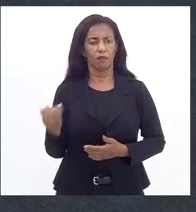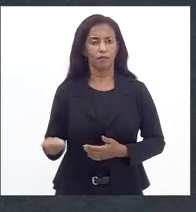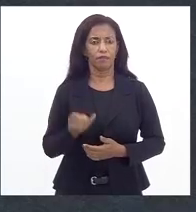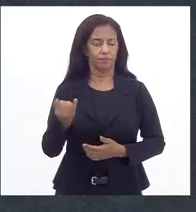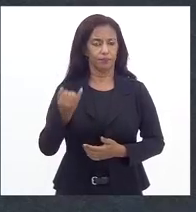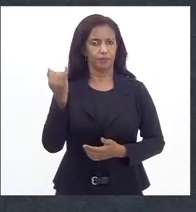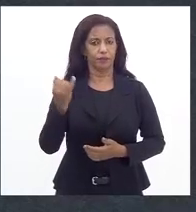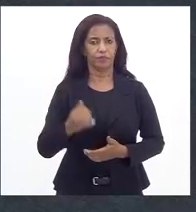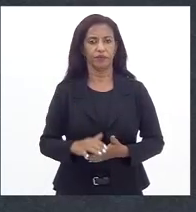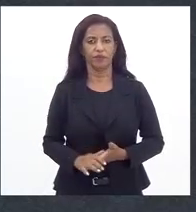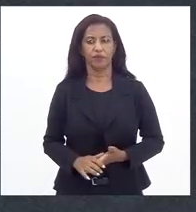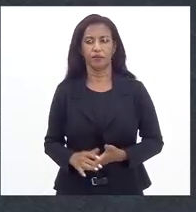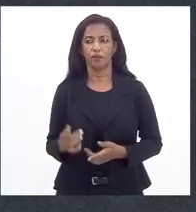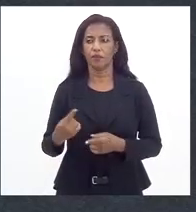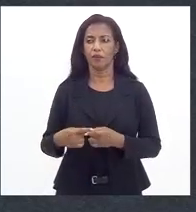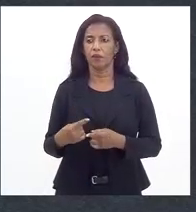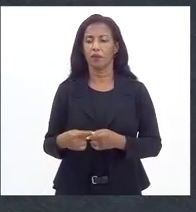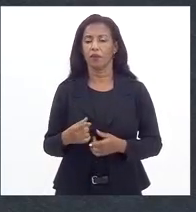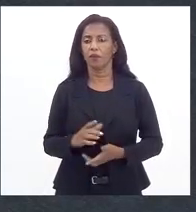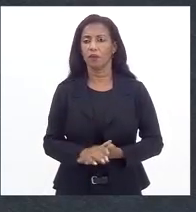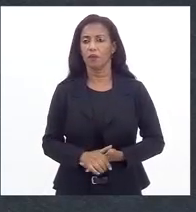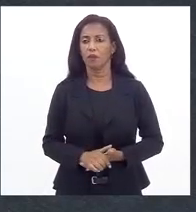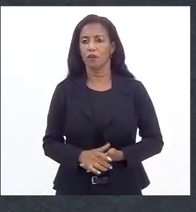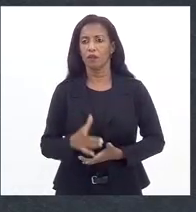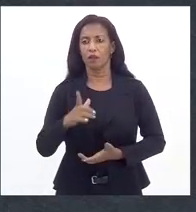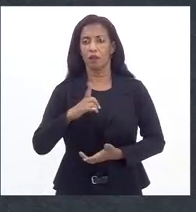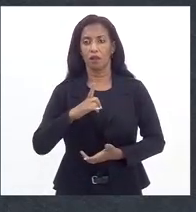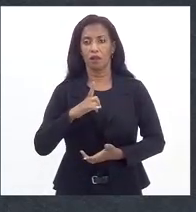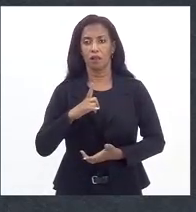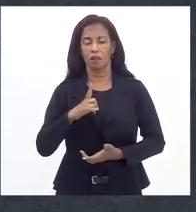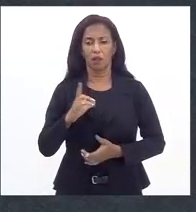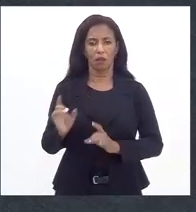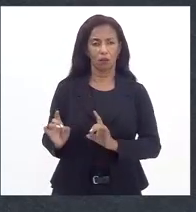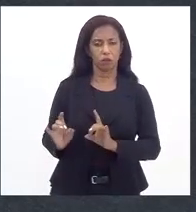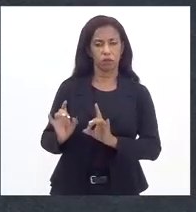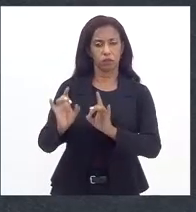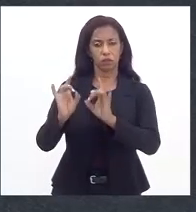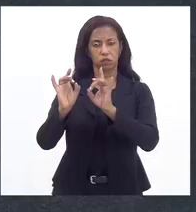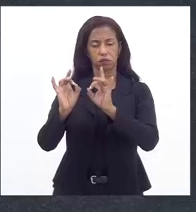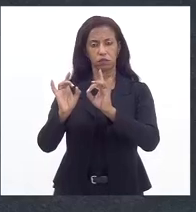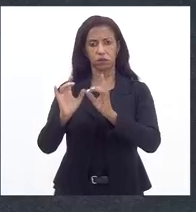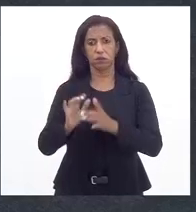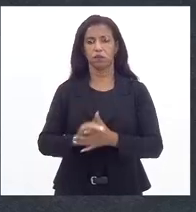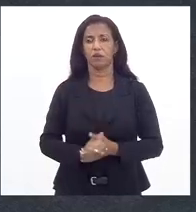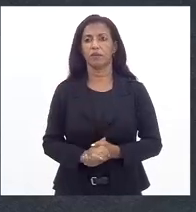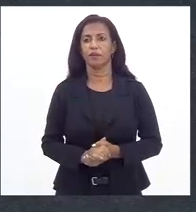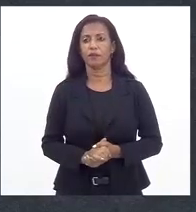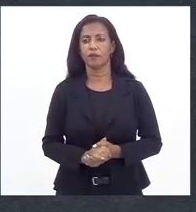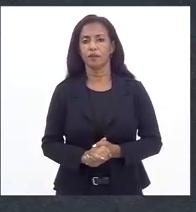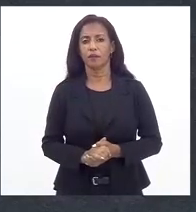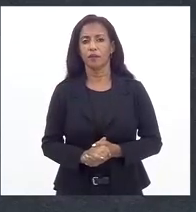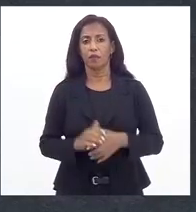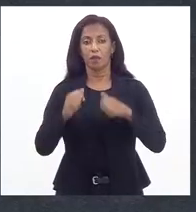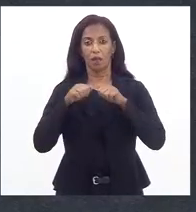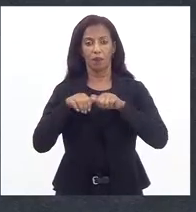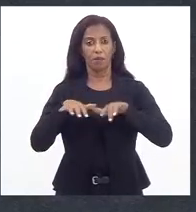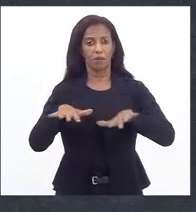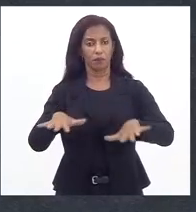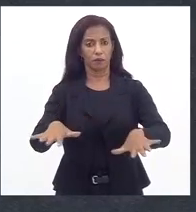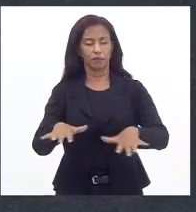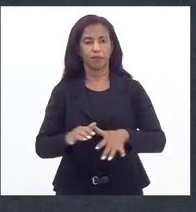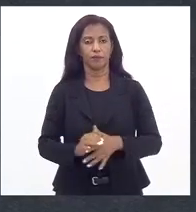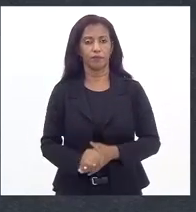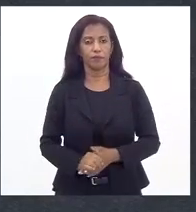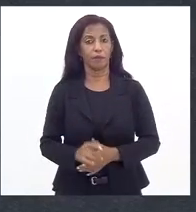importante porque temos a excepcionalidade da pandemia